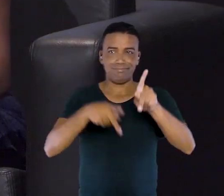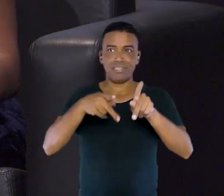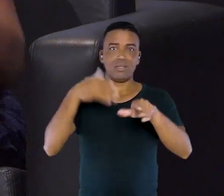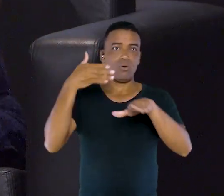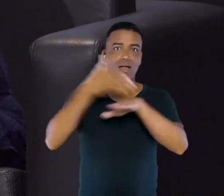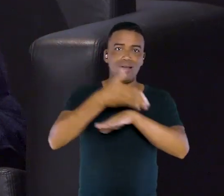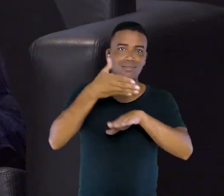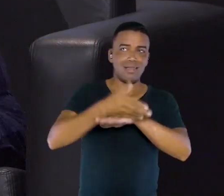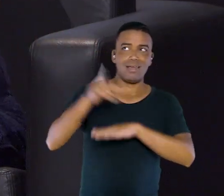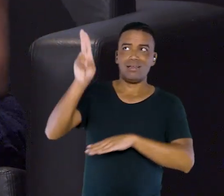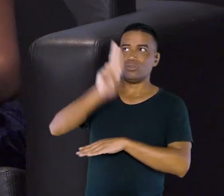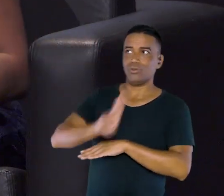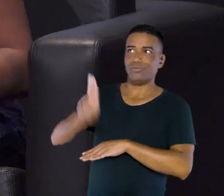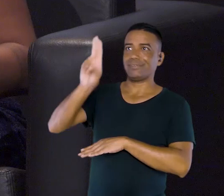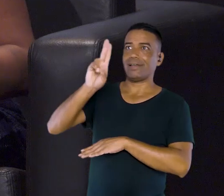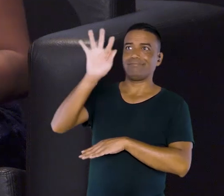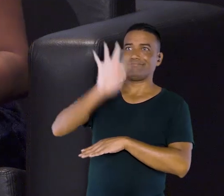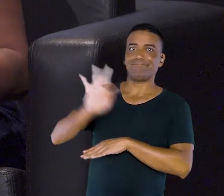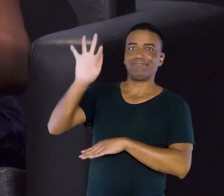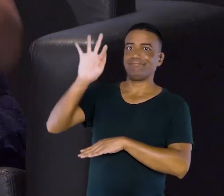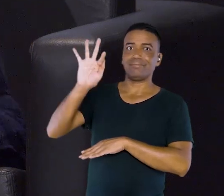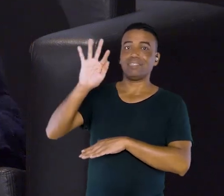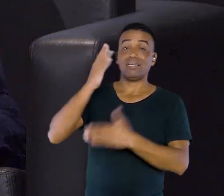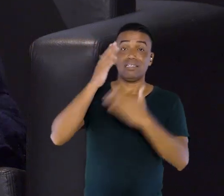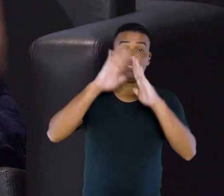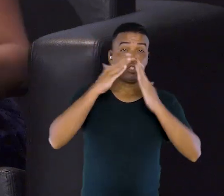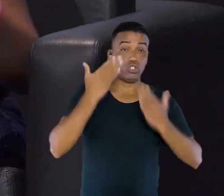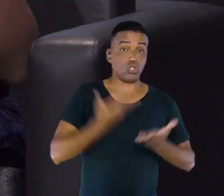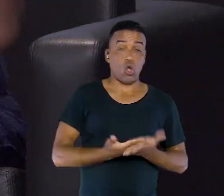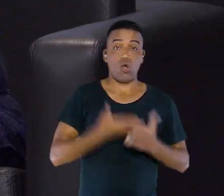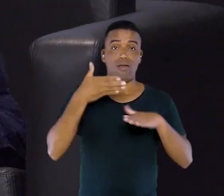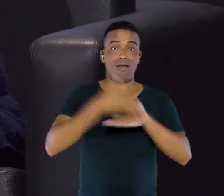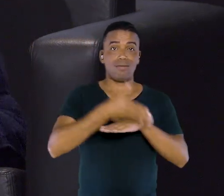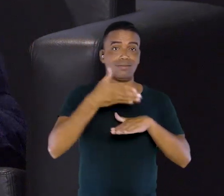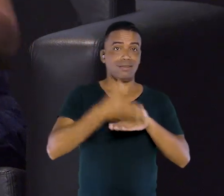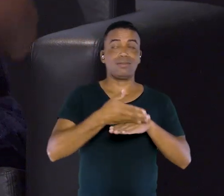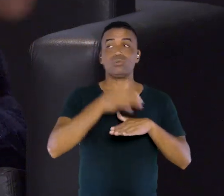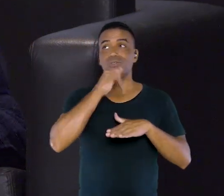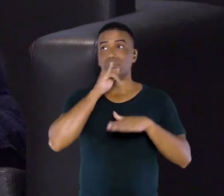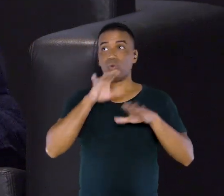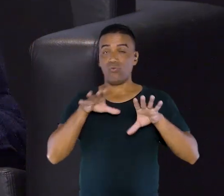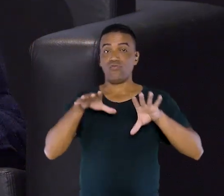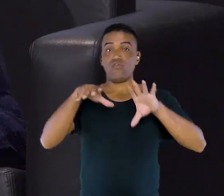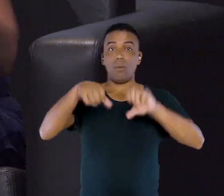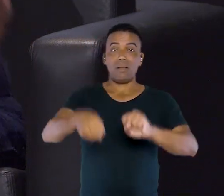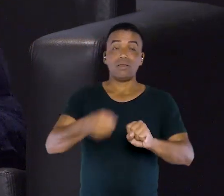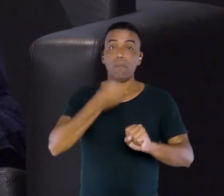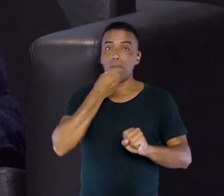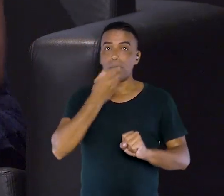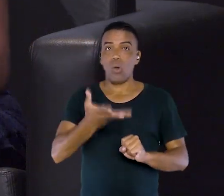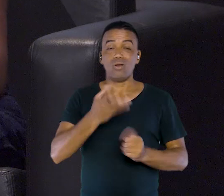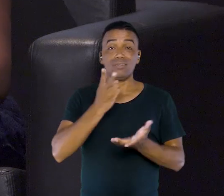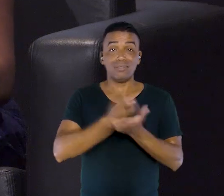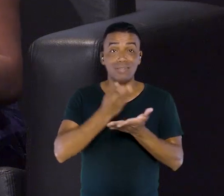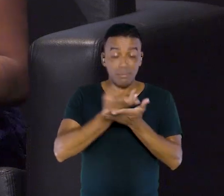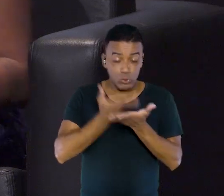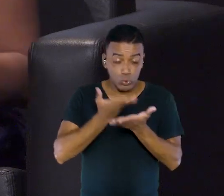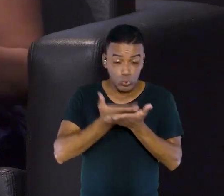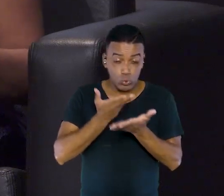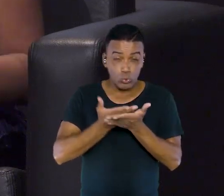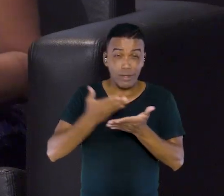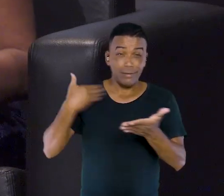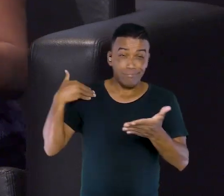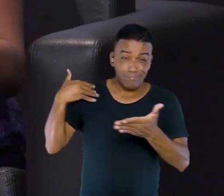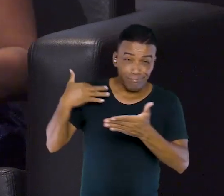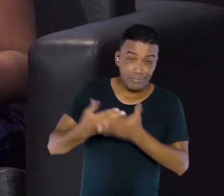acesso à universidade, nunca tive acesso à escola, com uma formação boa. Eu sempre estudei